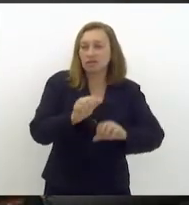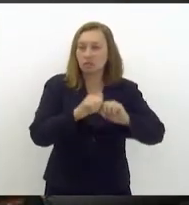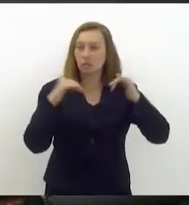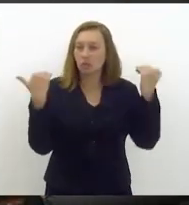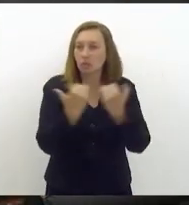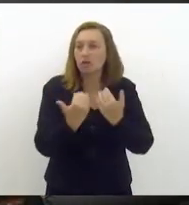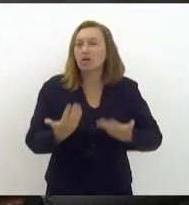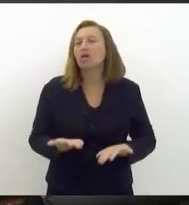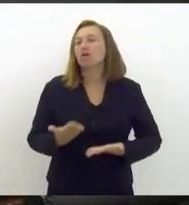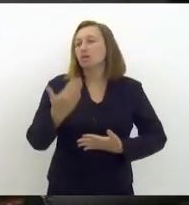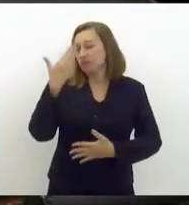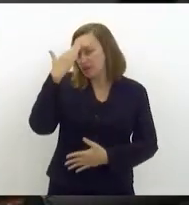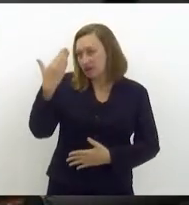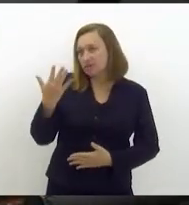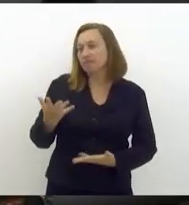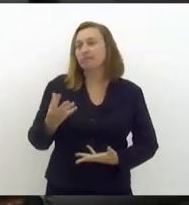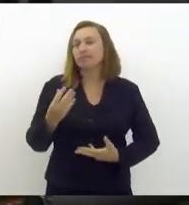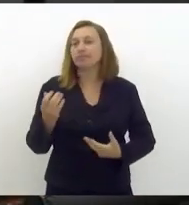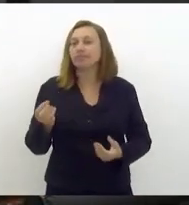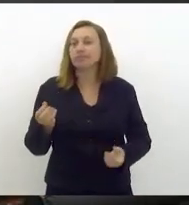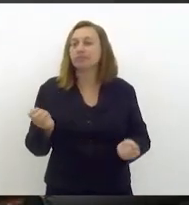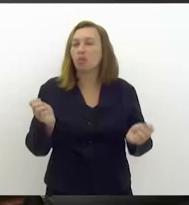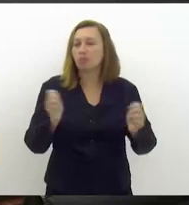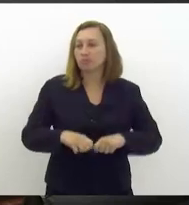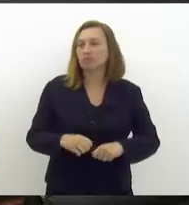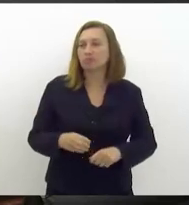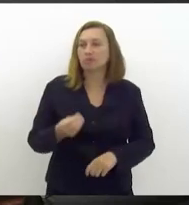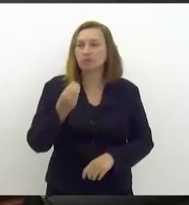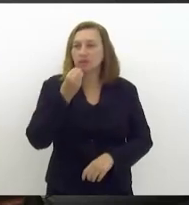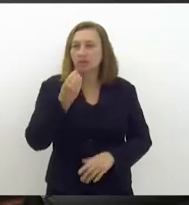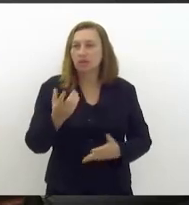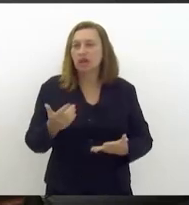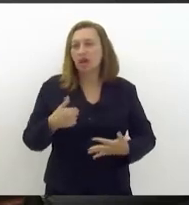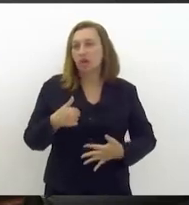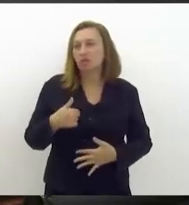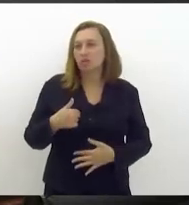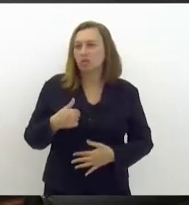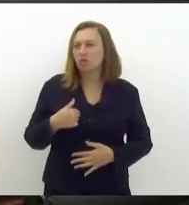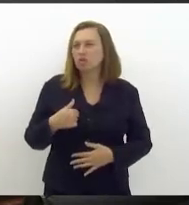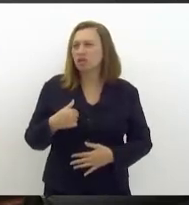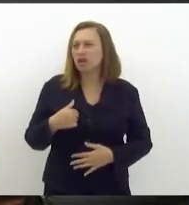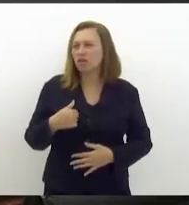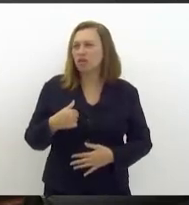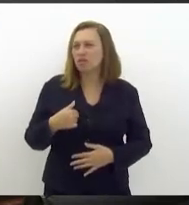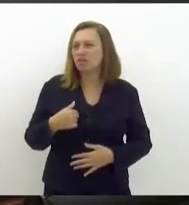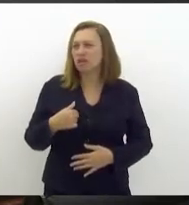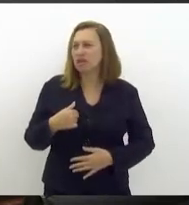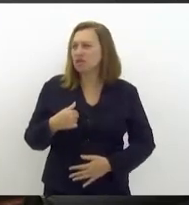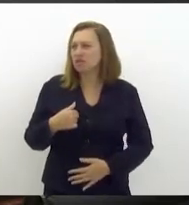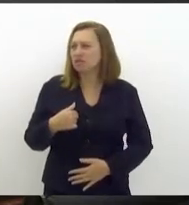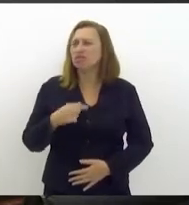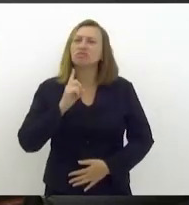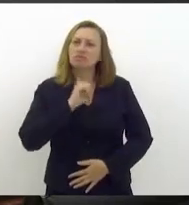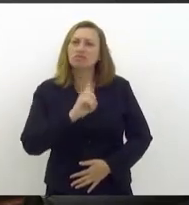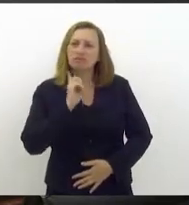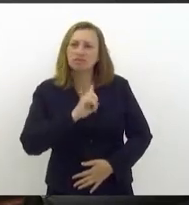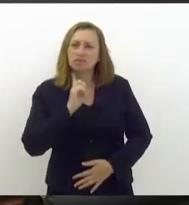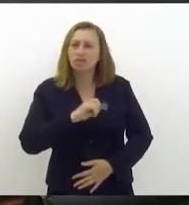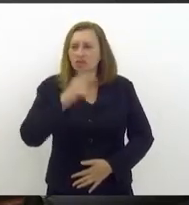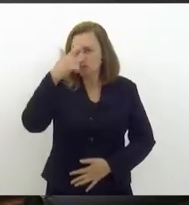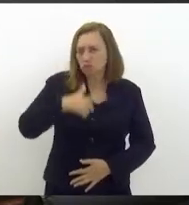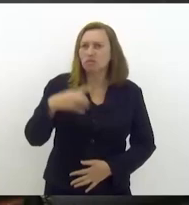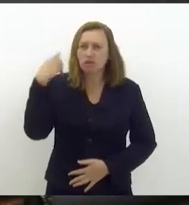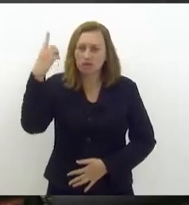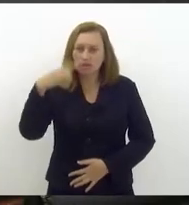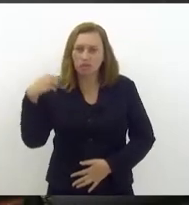possibilidade de partiá-lo eu sou rubro-negra mas eu também sou deputada e sou uma